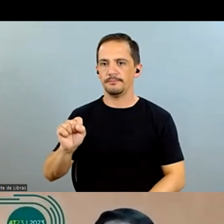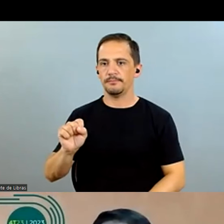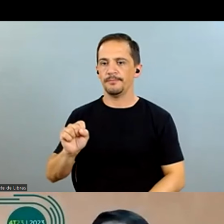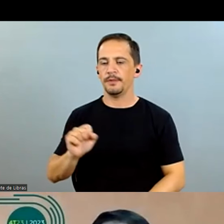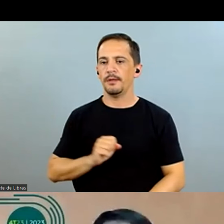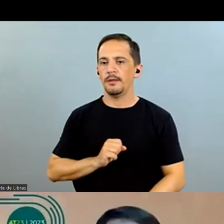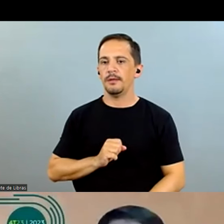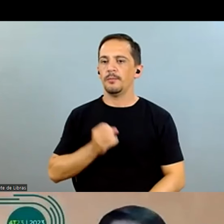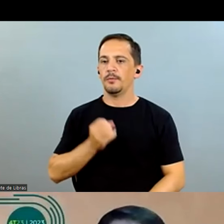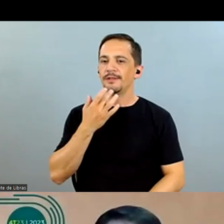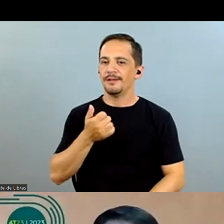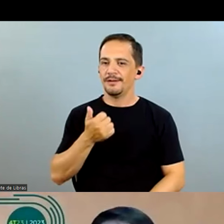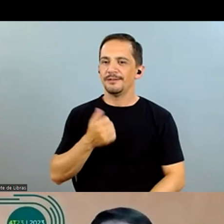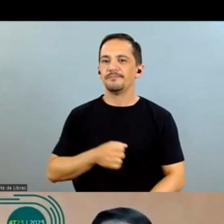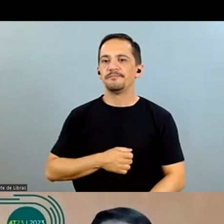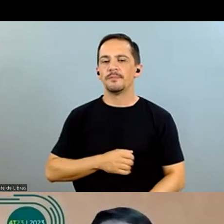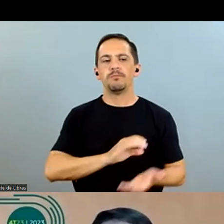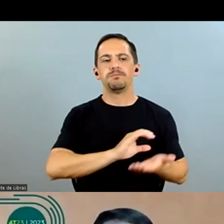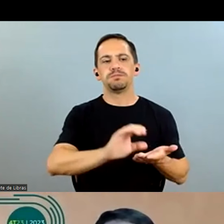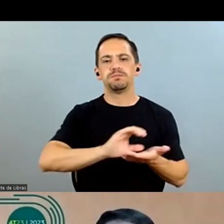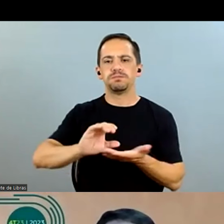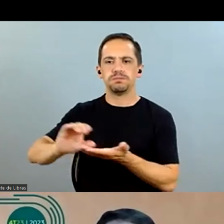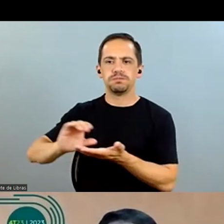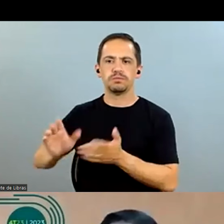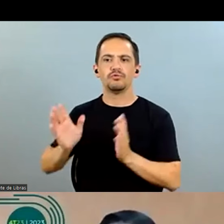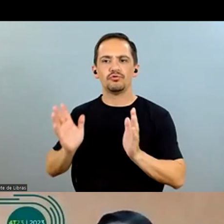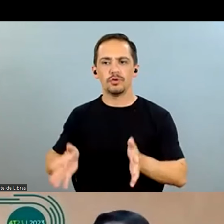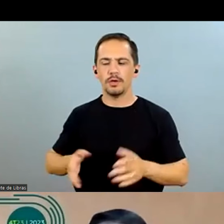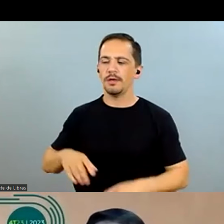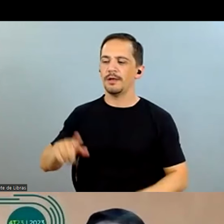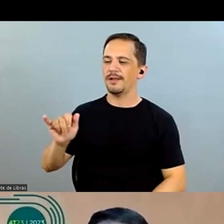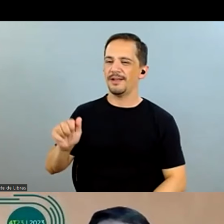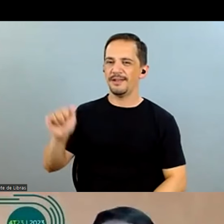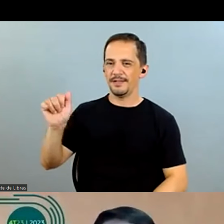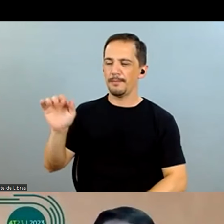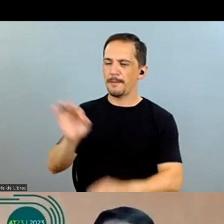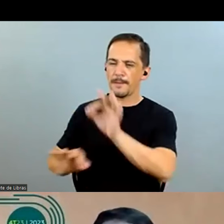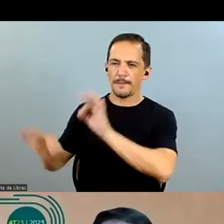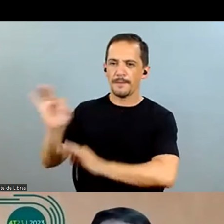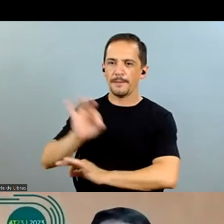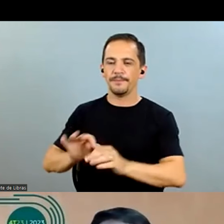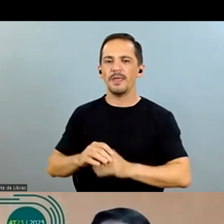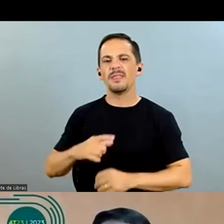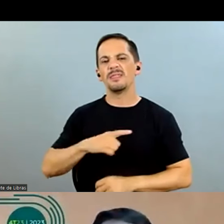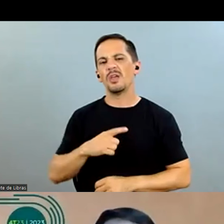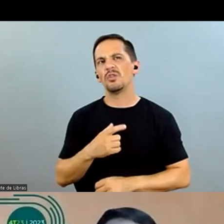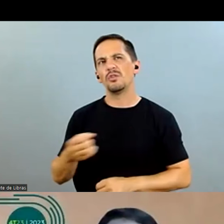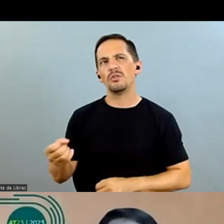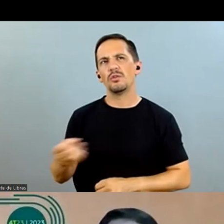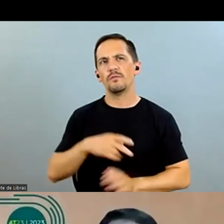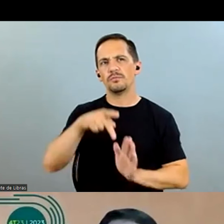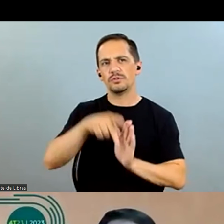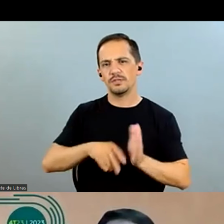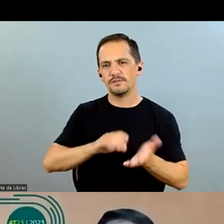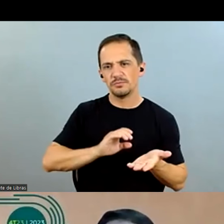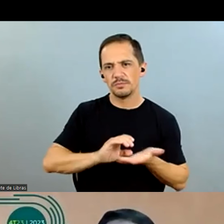maior parte dos investimentos dos projetos Gaia foram desembolsados a empresa estuda um novo projeto de investimentos eh se sim quão avançados estão